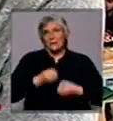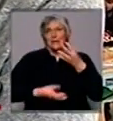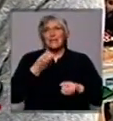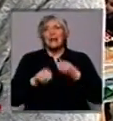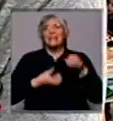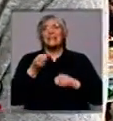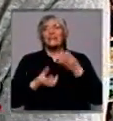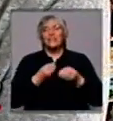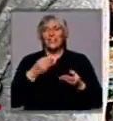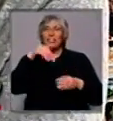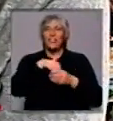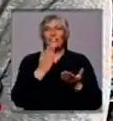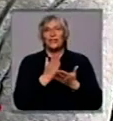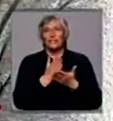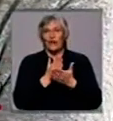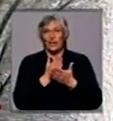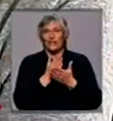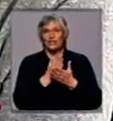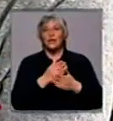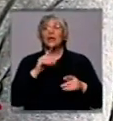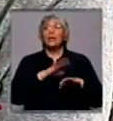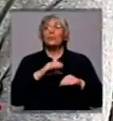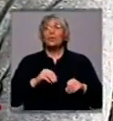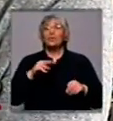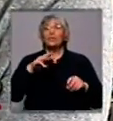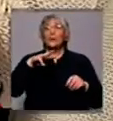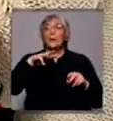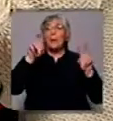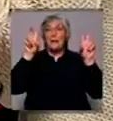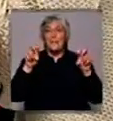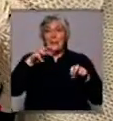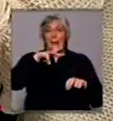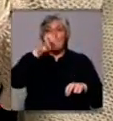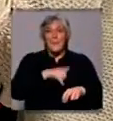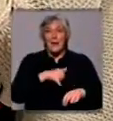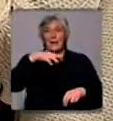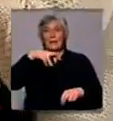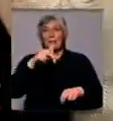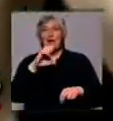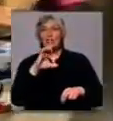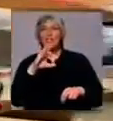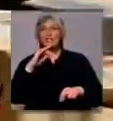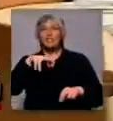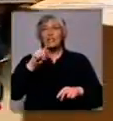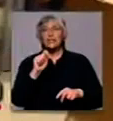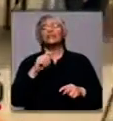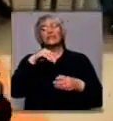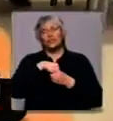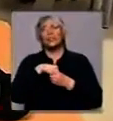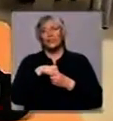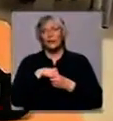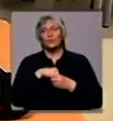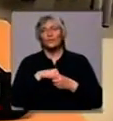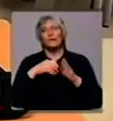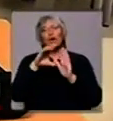nas escolas e por isso é que o My Machine também está incluído na componente curricular. Este é um exemplo do que pode ser incluído num